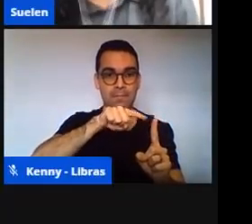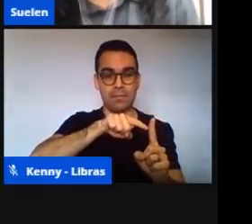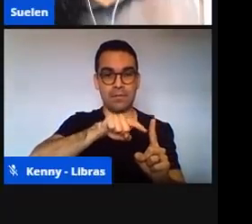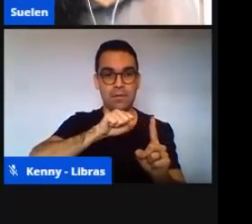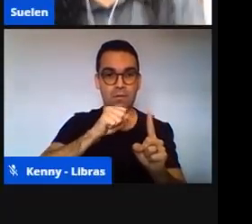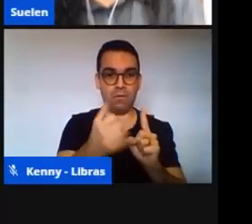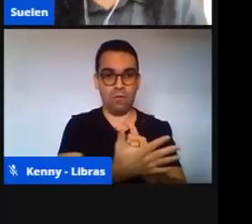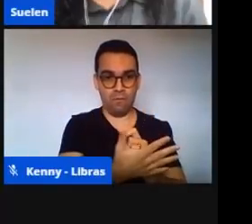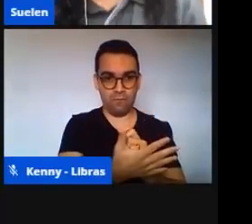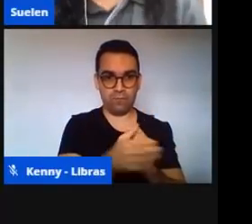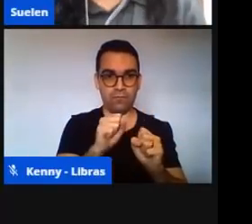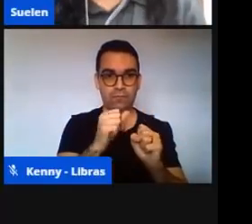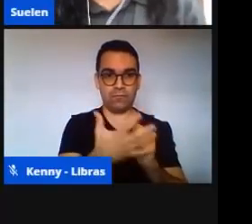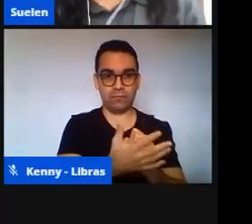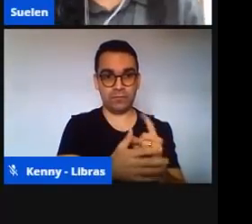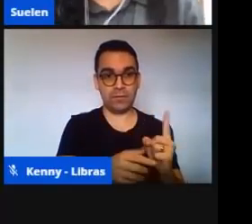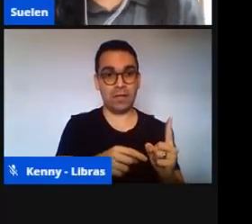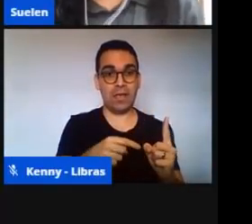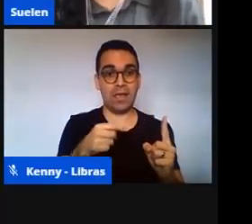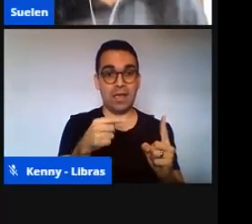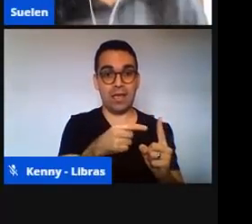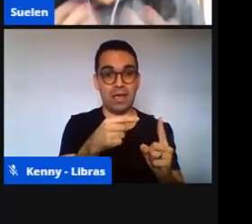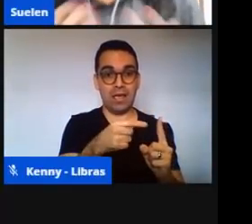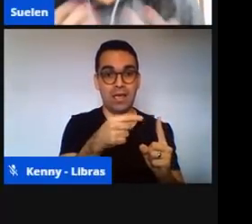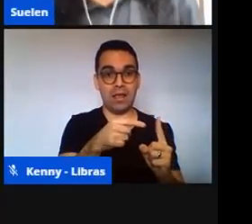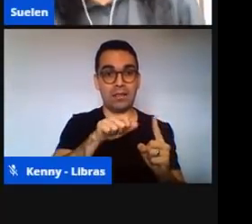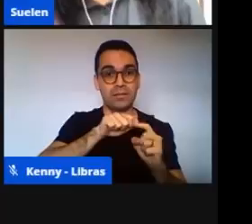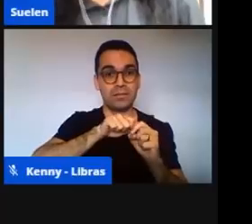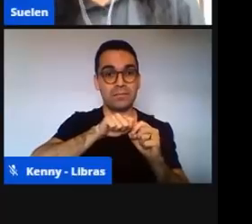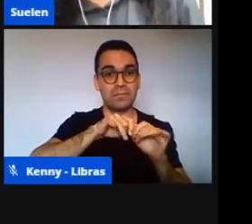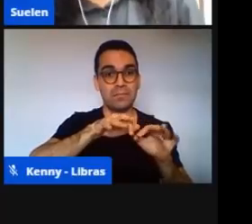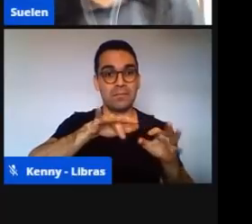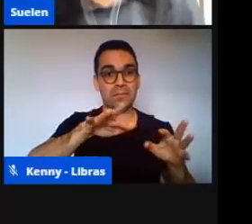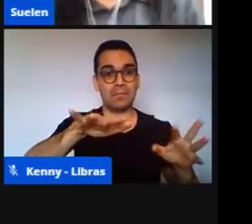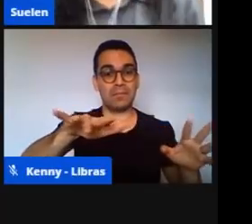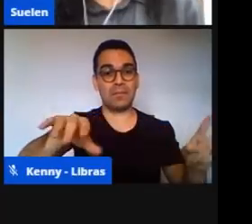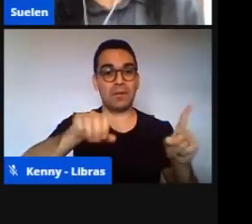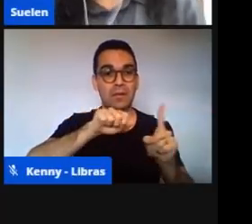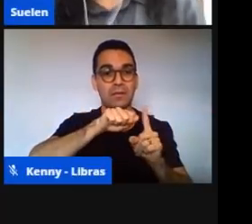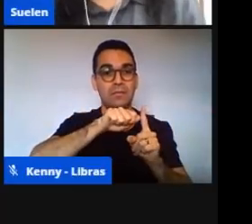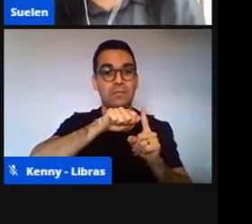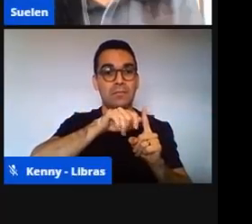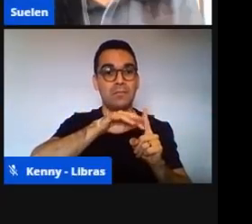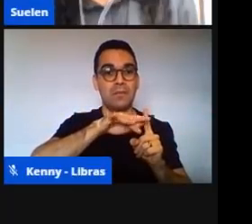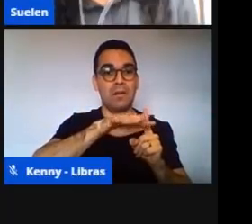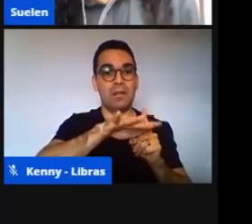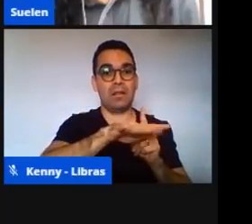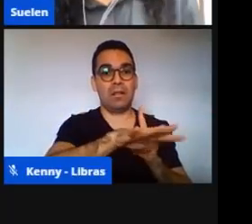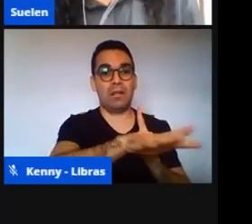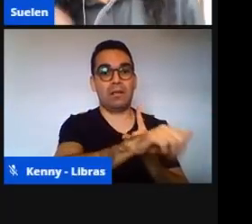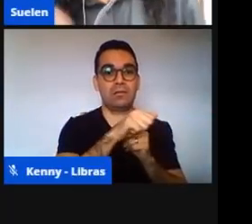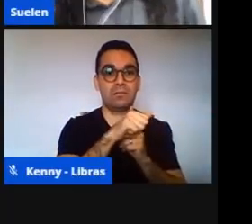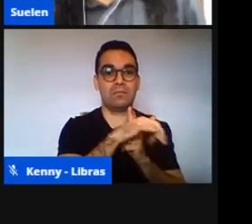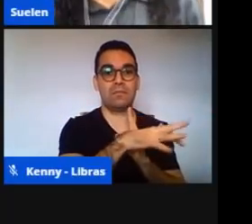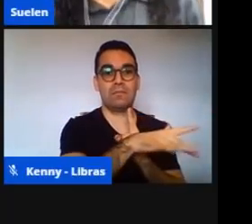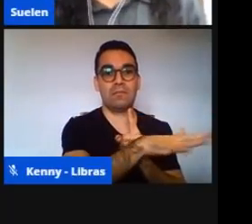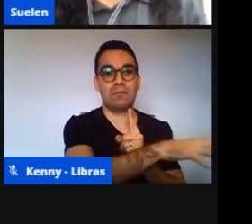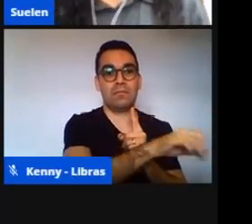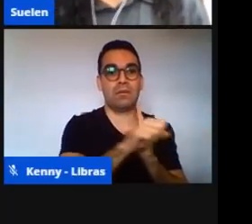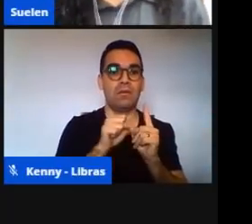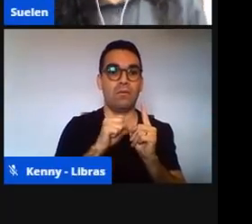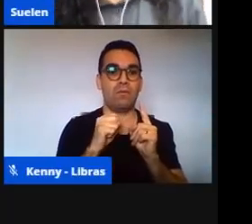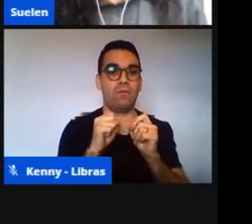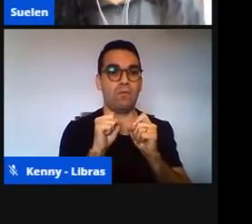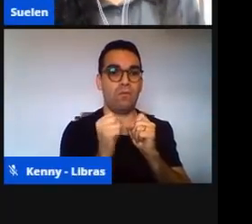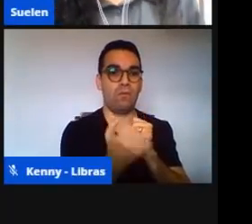distanciamento, a gente recomenda a utilização de máscaras e a higiene frequente das mãos, né? Então, quando uma pessoa